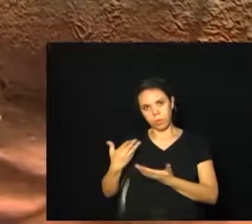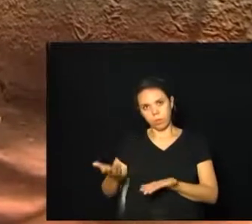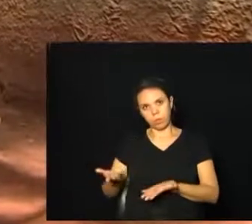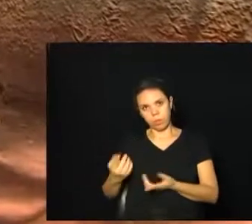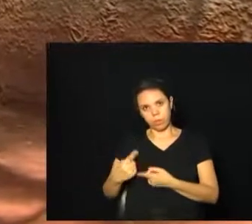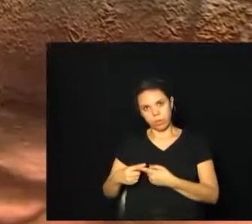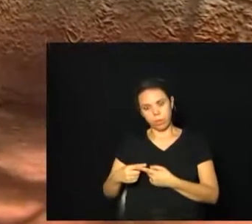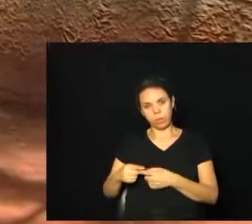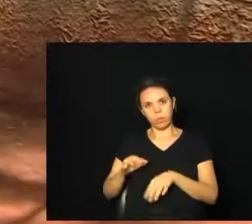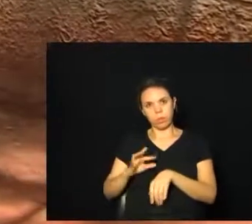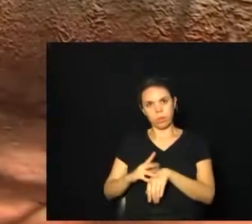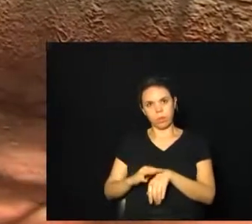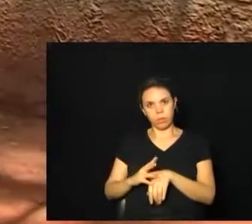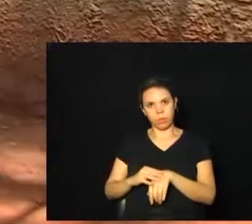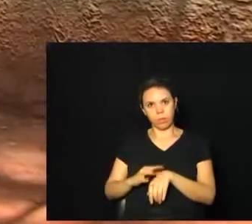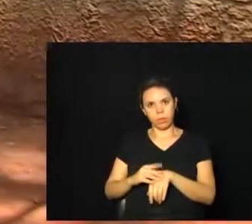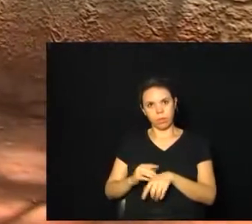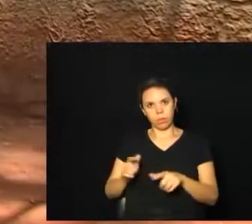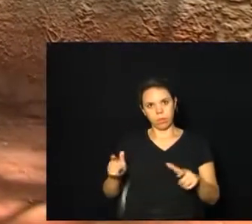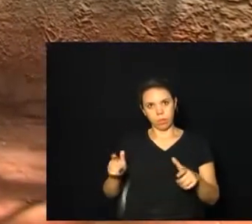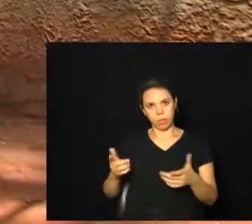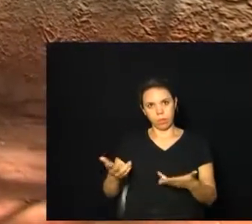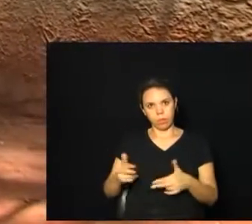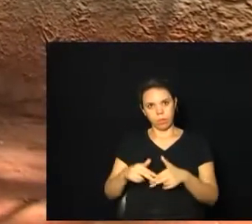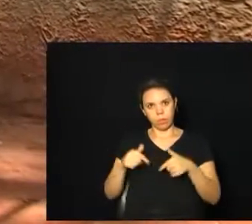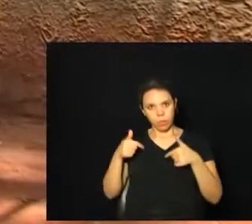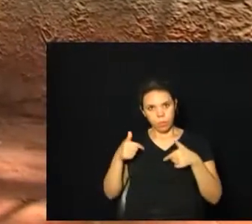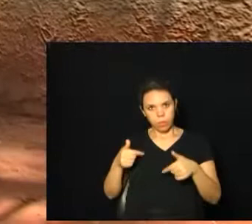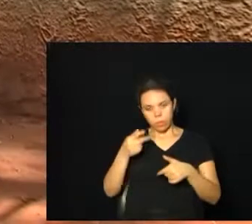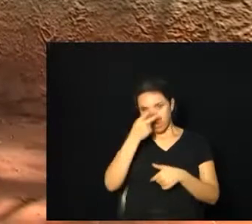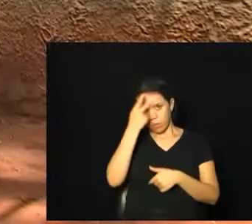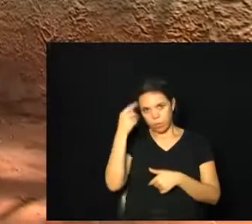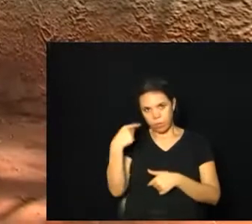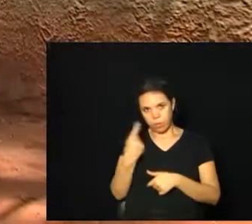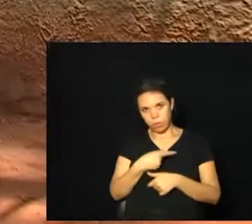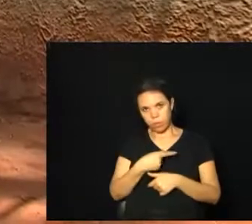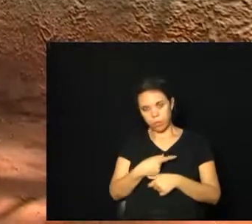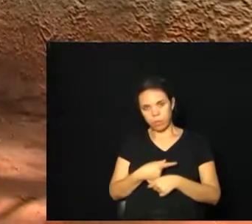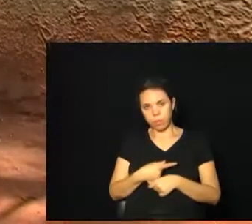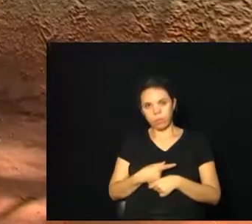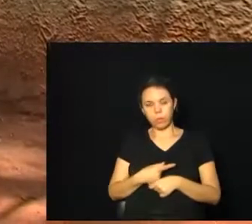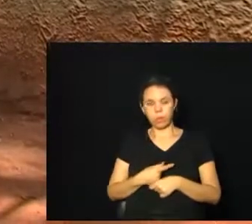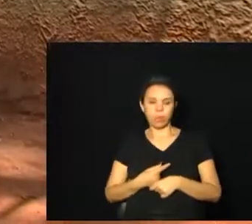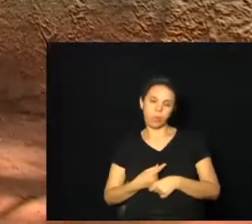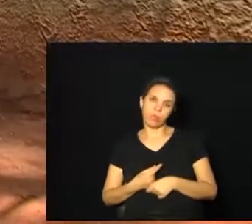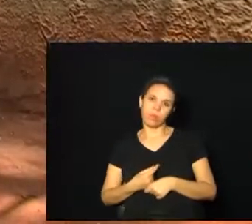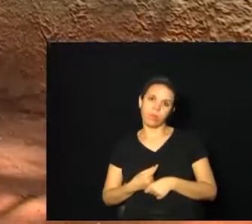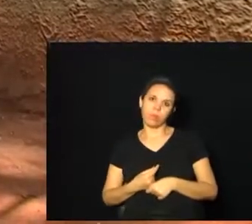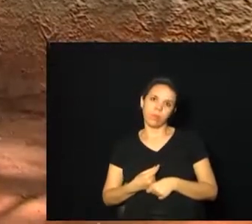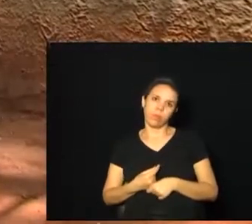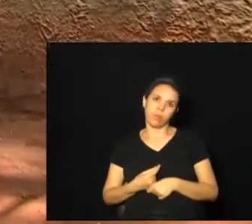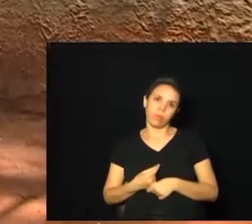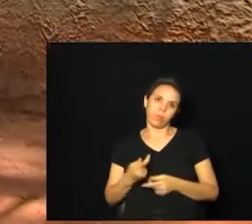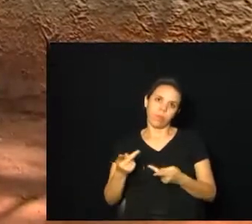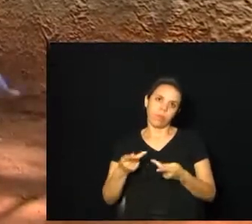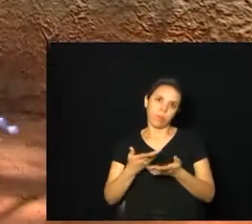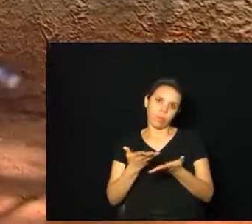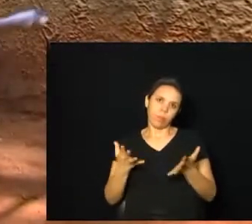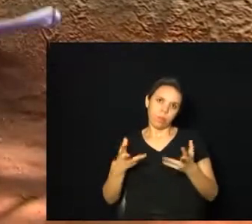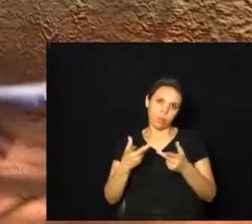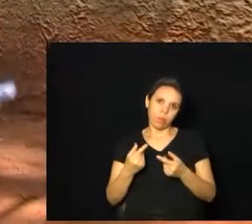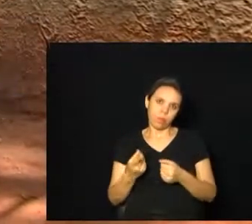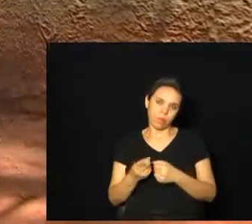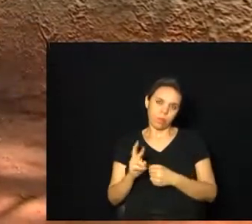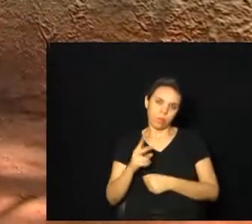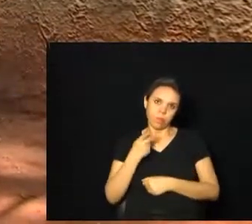eles foram machucados, em grande parte, por ações de nós, dos próprios homens. Então fica o convite a todos, como o doutor